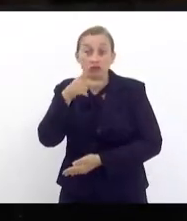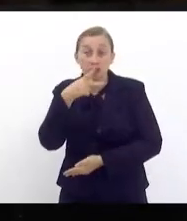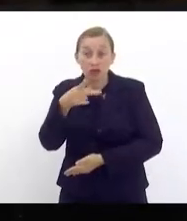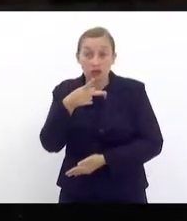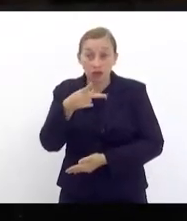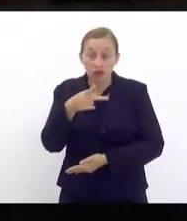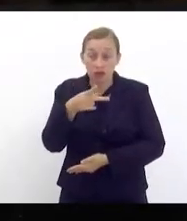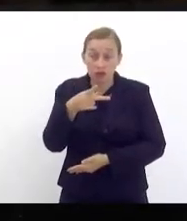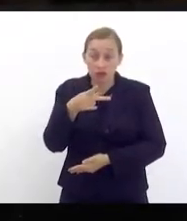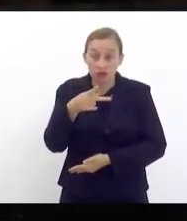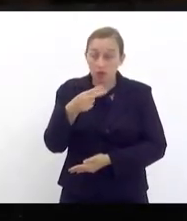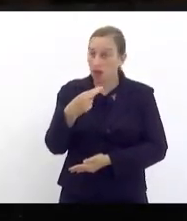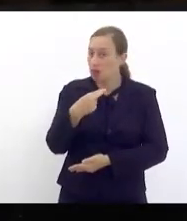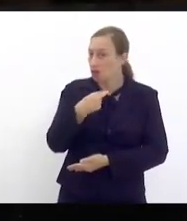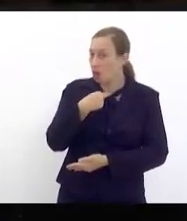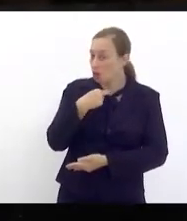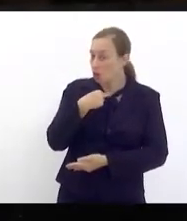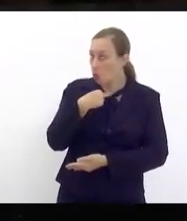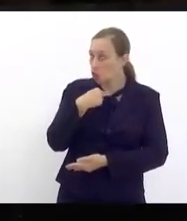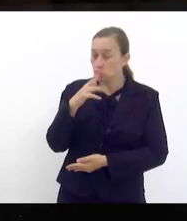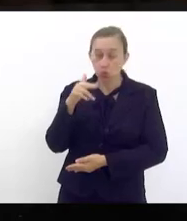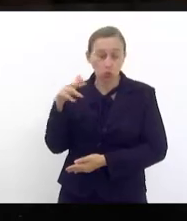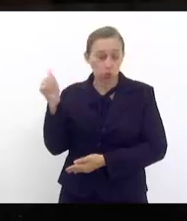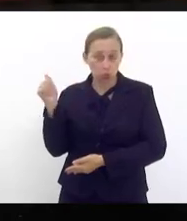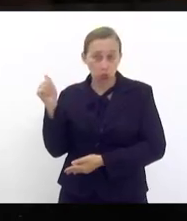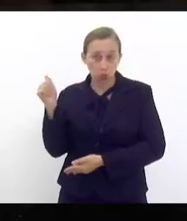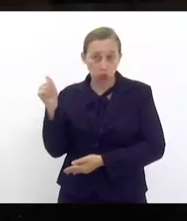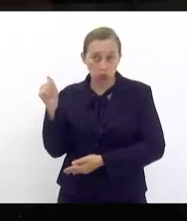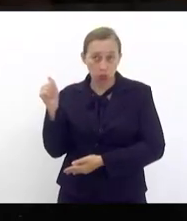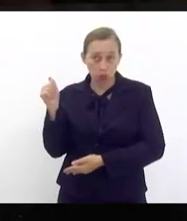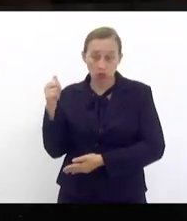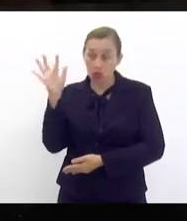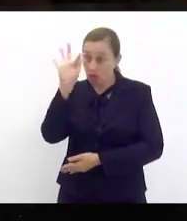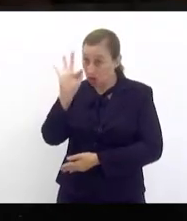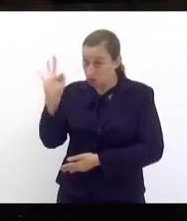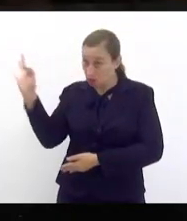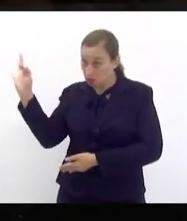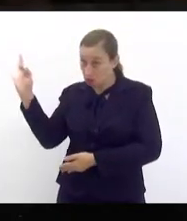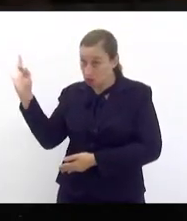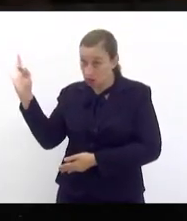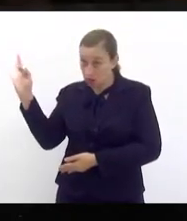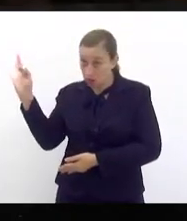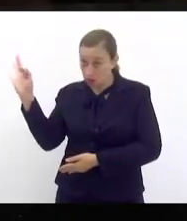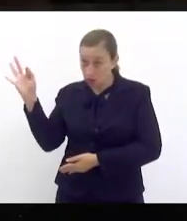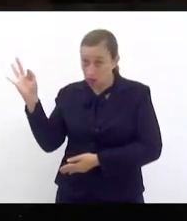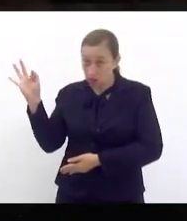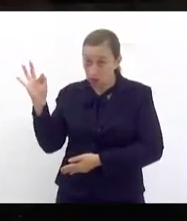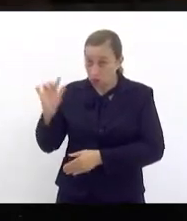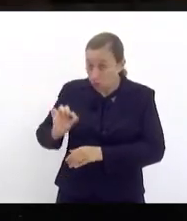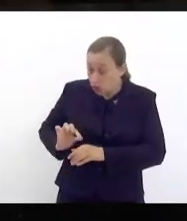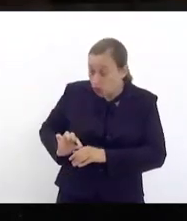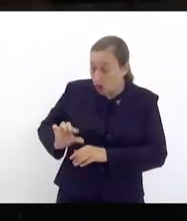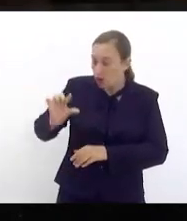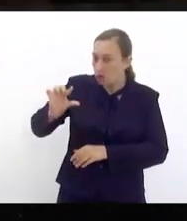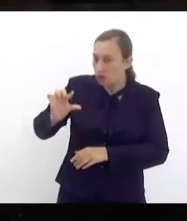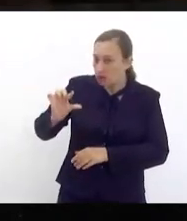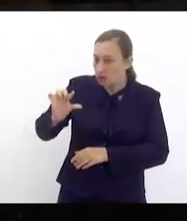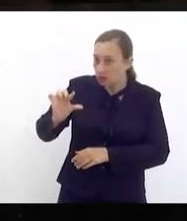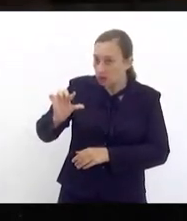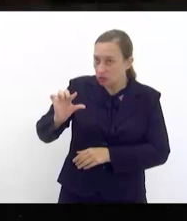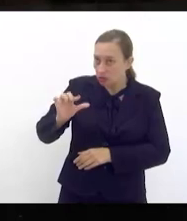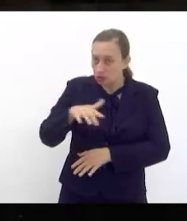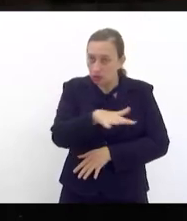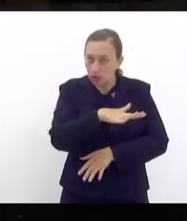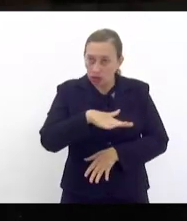lógica de que a gente não pode, nunca, jamais, que um ente da federação não pode aumentar aquilo que o mercado